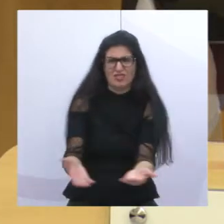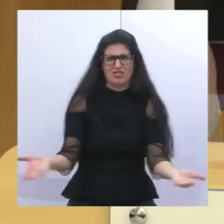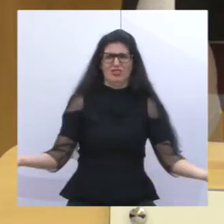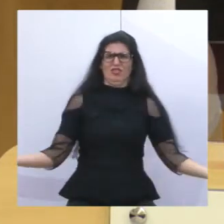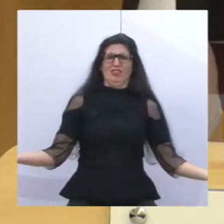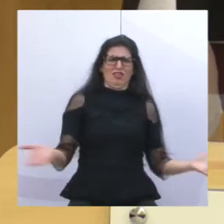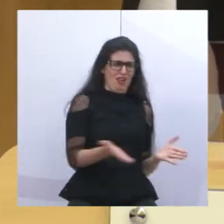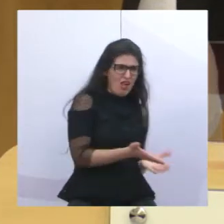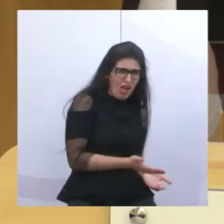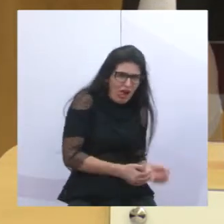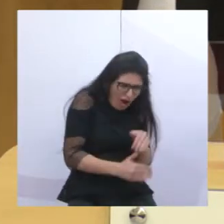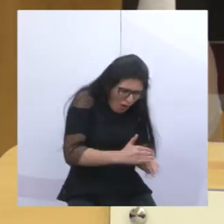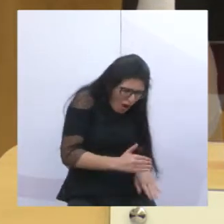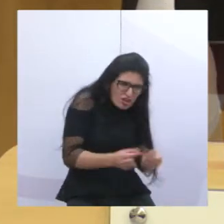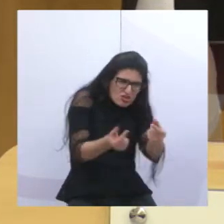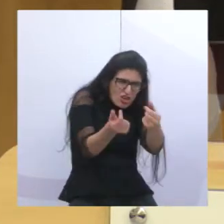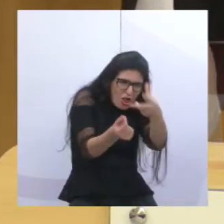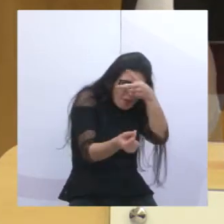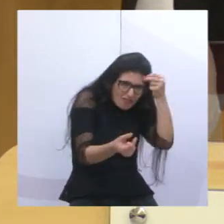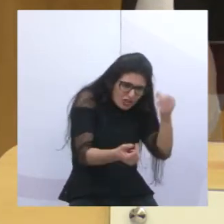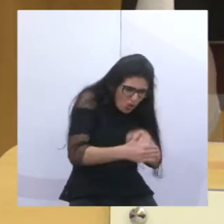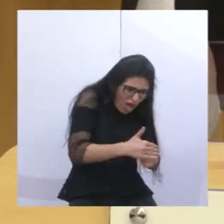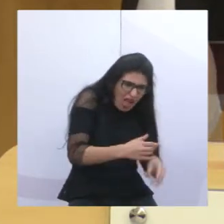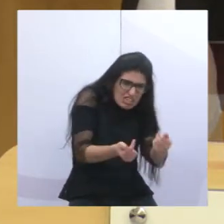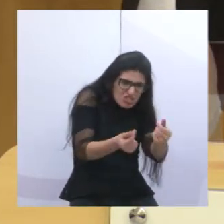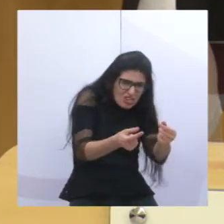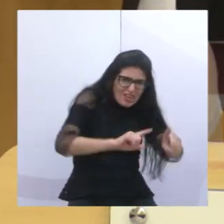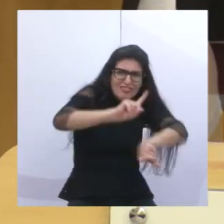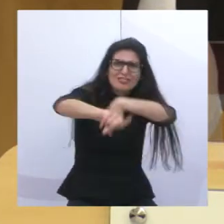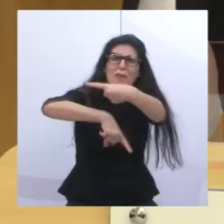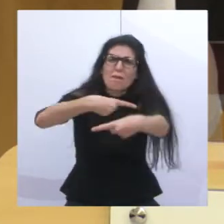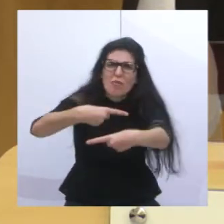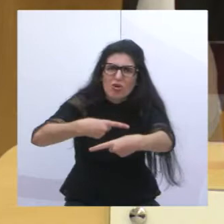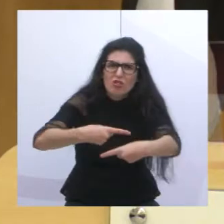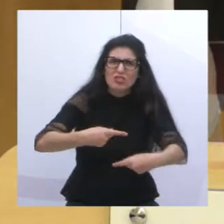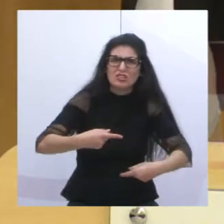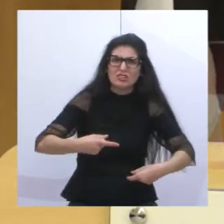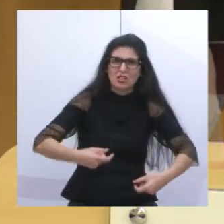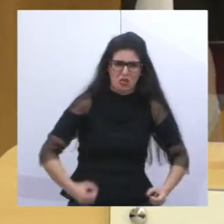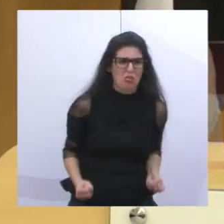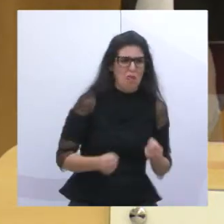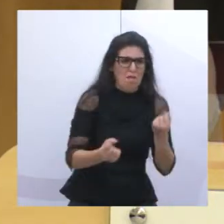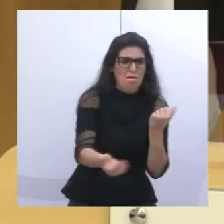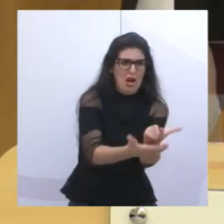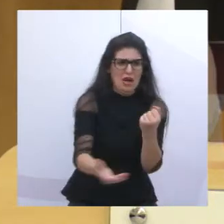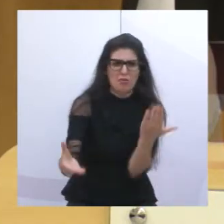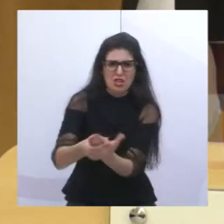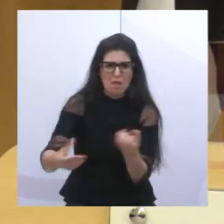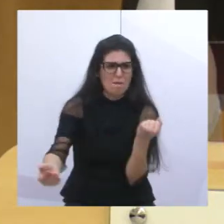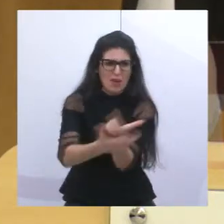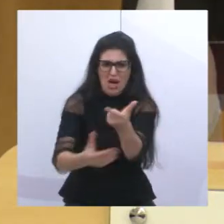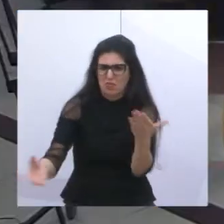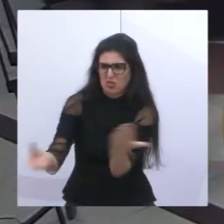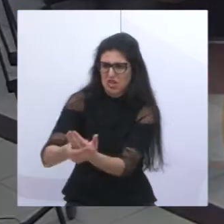aí gastou ainda nas indenizações. Então, gente, espera aí, né?